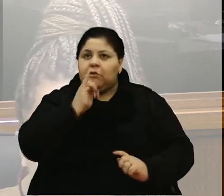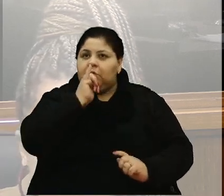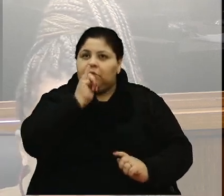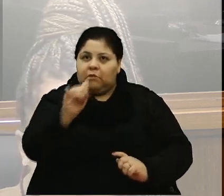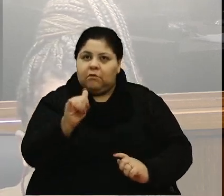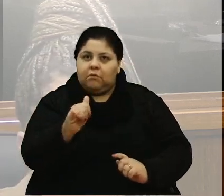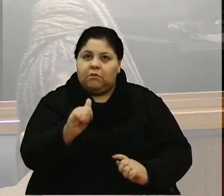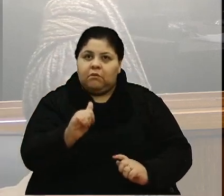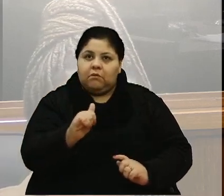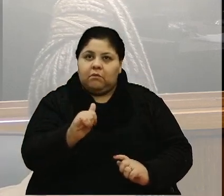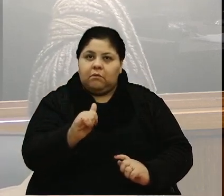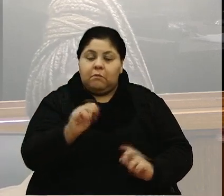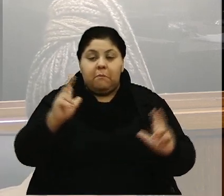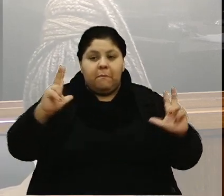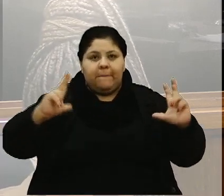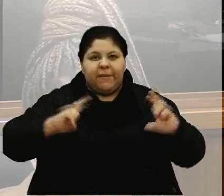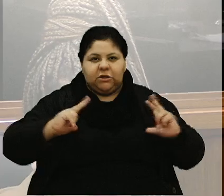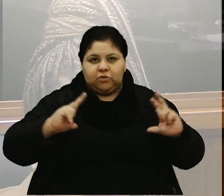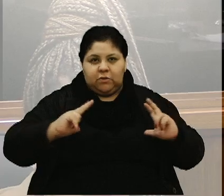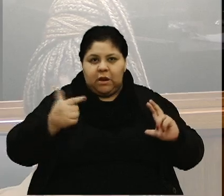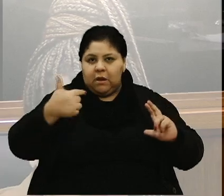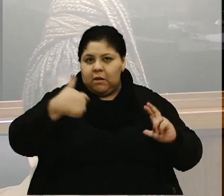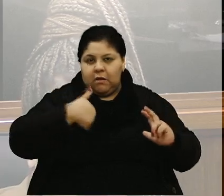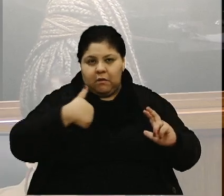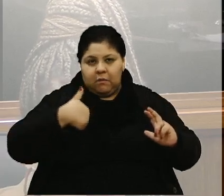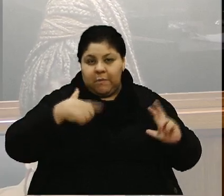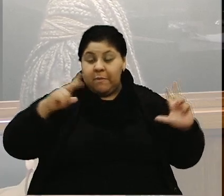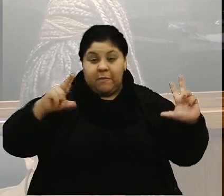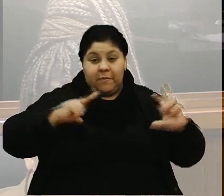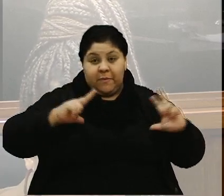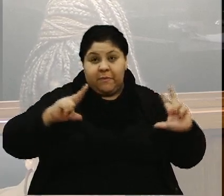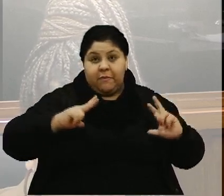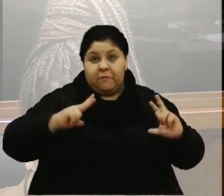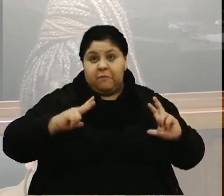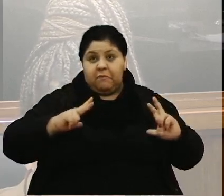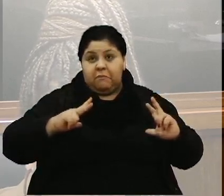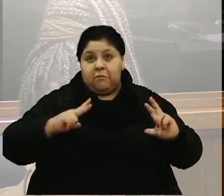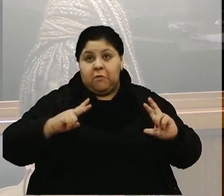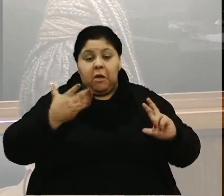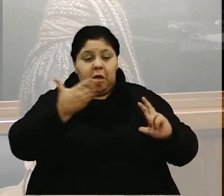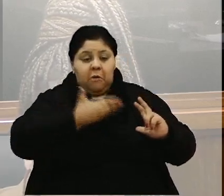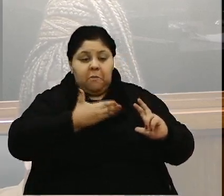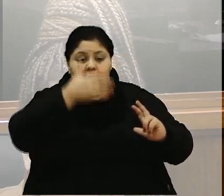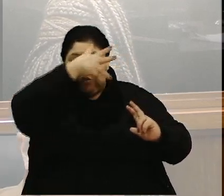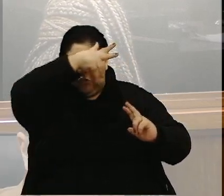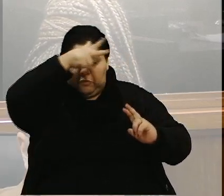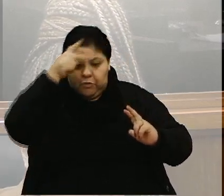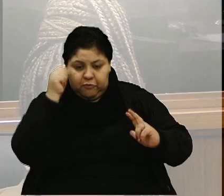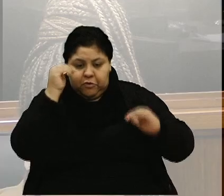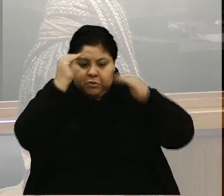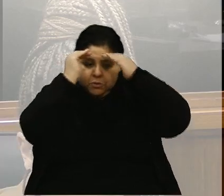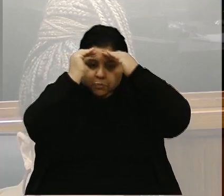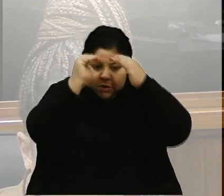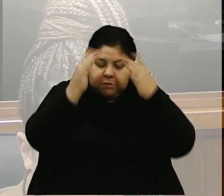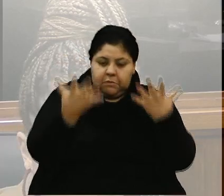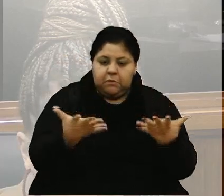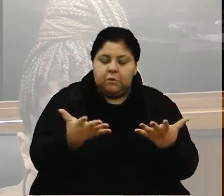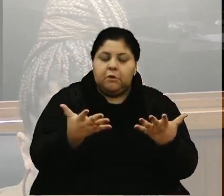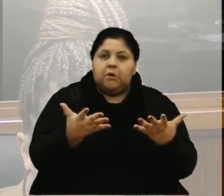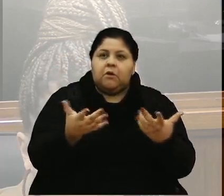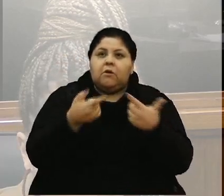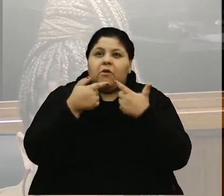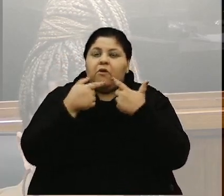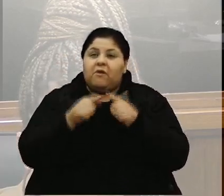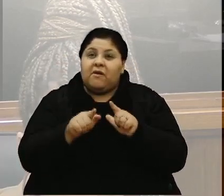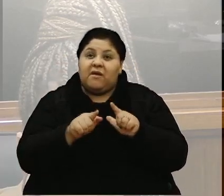questão de pessoalidade. Porque, para mim, na questão pessoal, eu me dou bem com o prefeito, ele é prefeito, respeito, tal. Mas, do